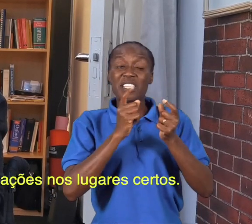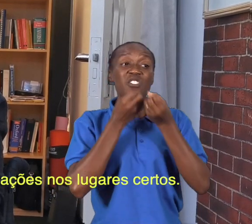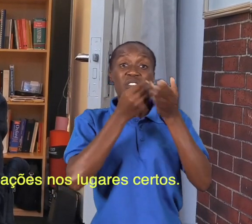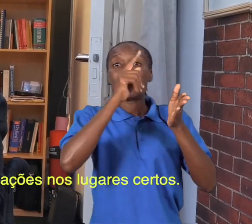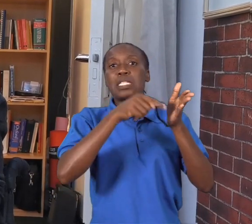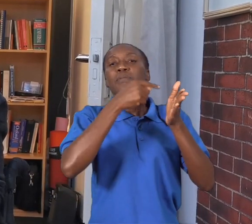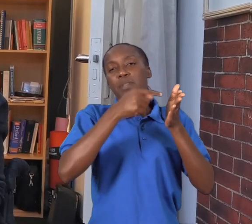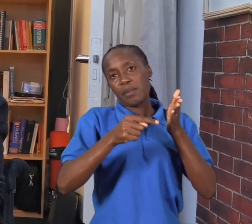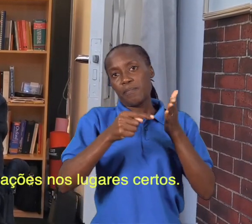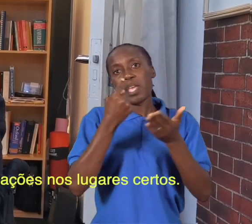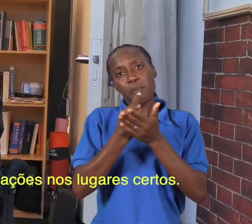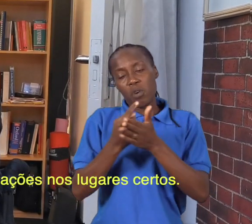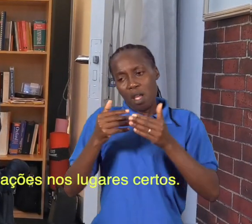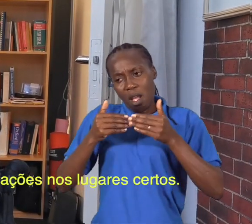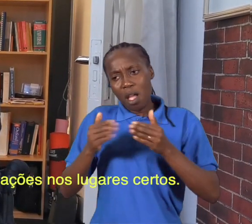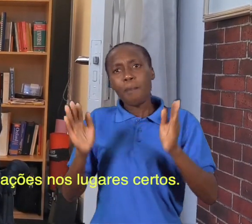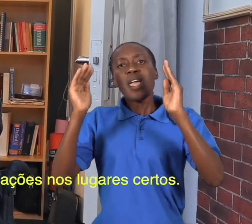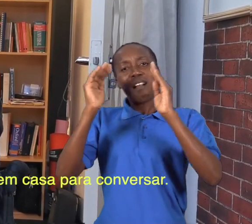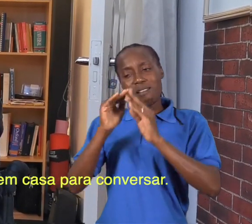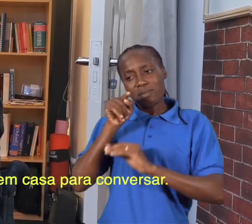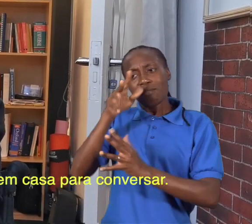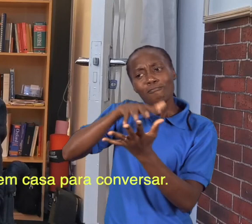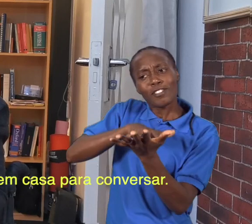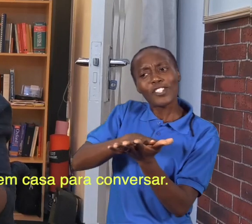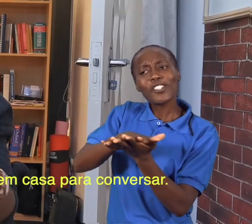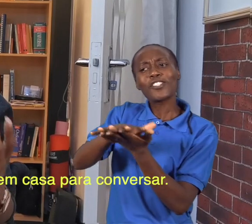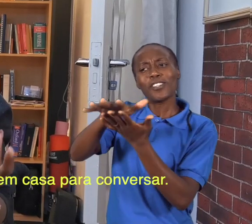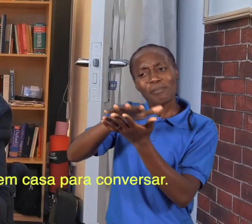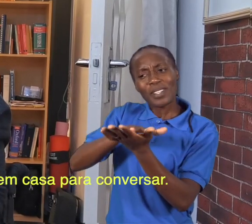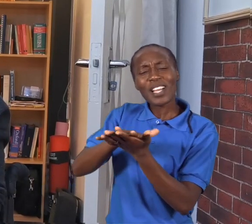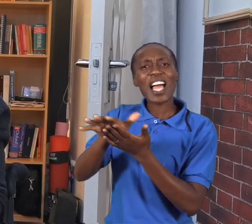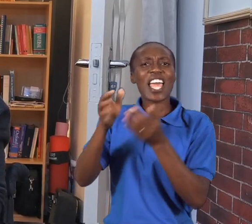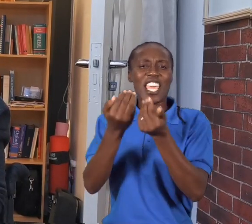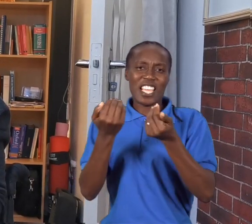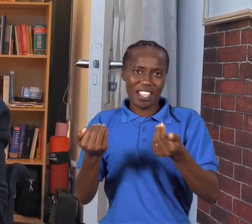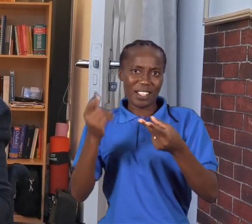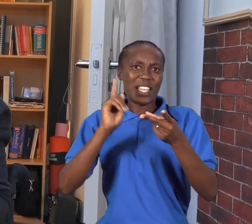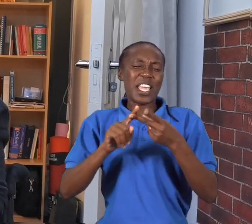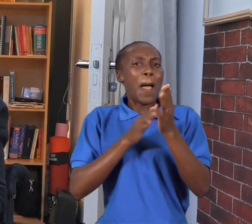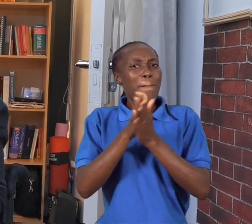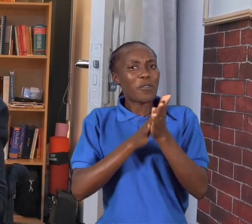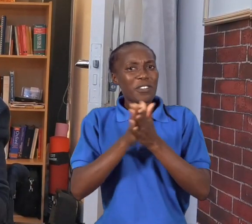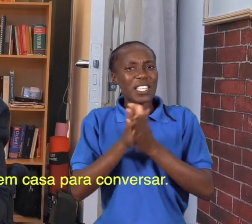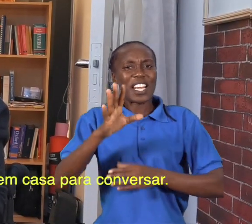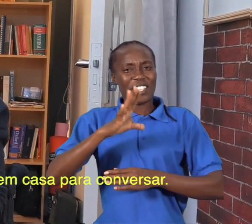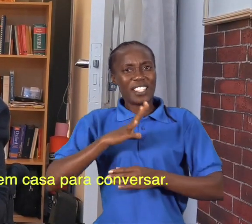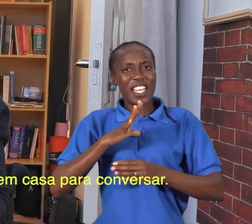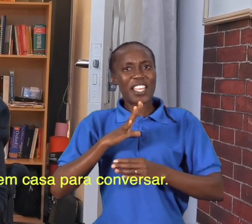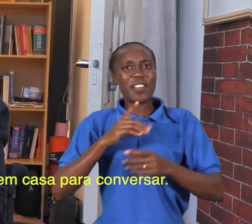destas informações nos sítios certos. Então, é necessário haver uma abertura em casa e conversar.